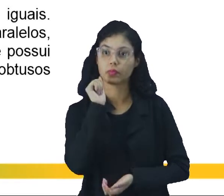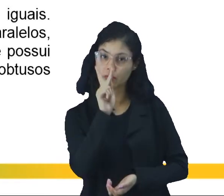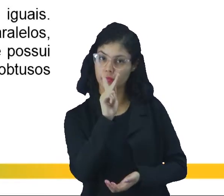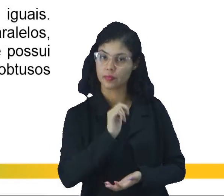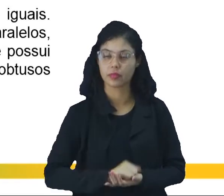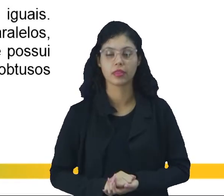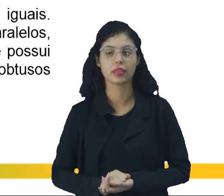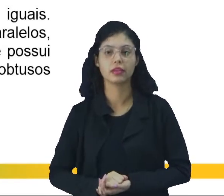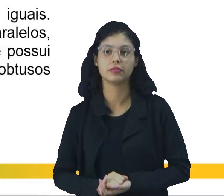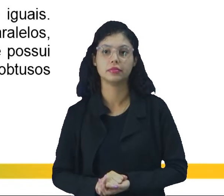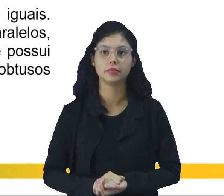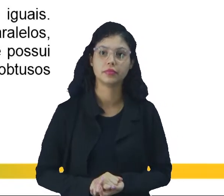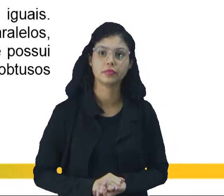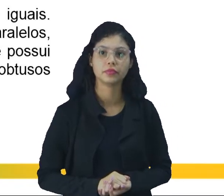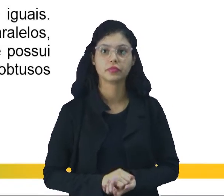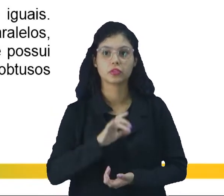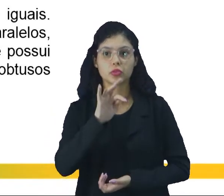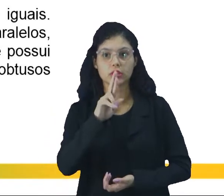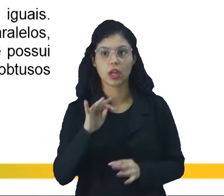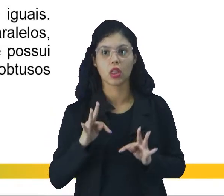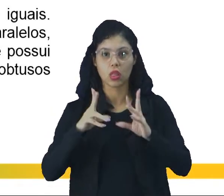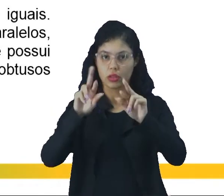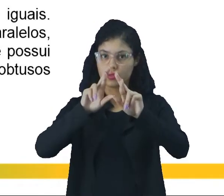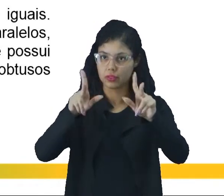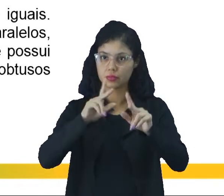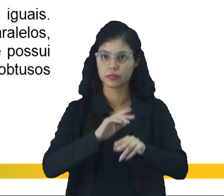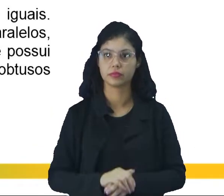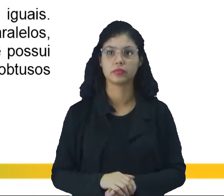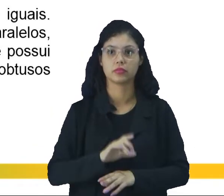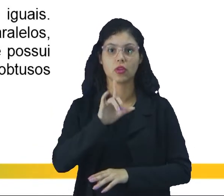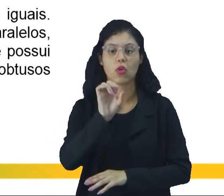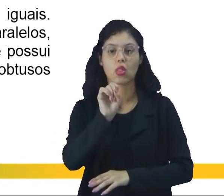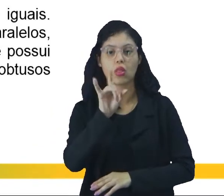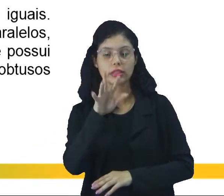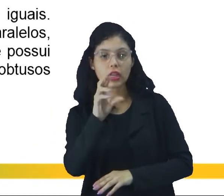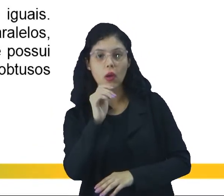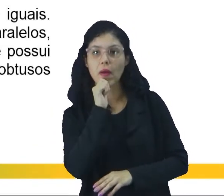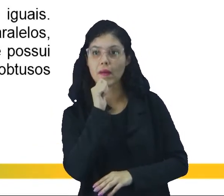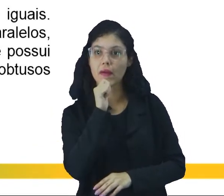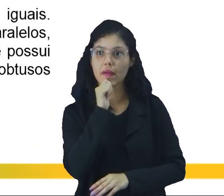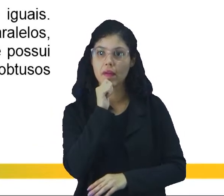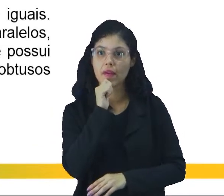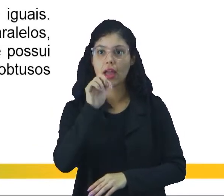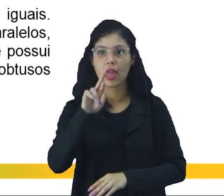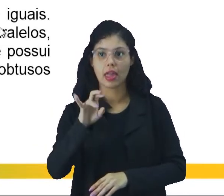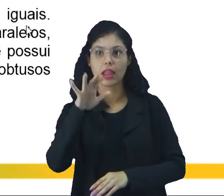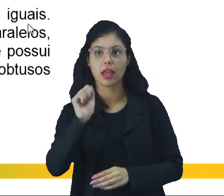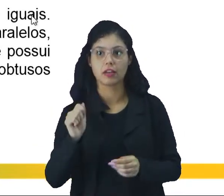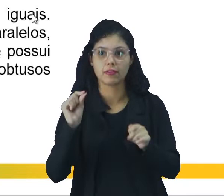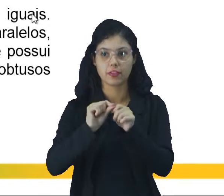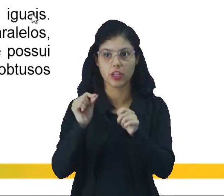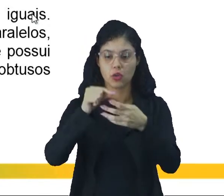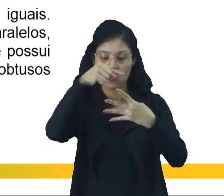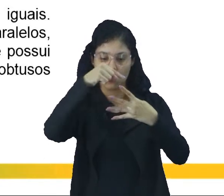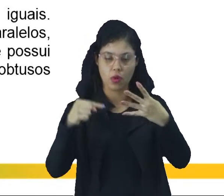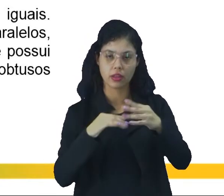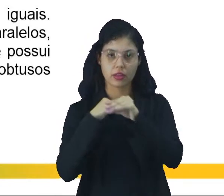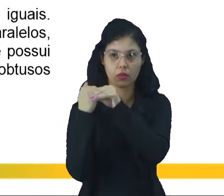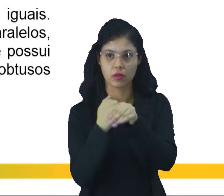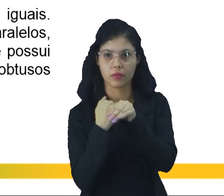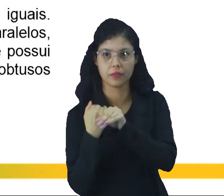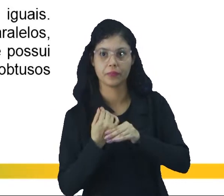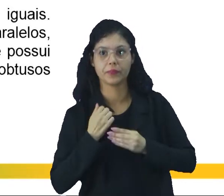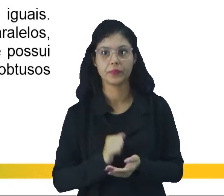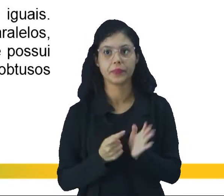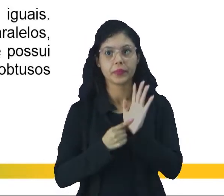Ok, ó? E o escaleno, tudo é medida diferente. No caso do losango, é um quadrilátero ou equilátero, formado por 4 lados